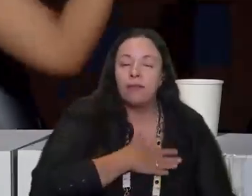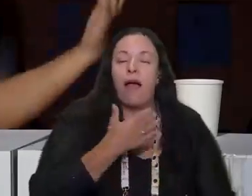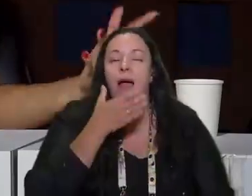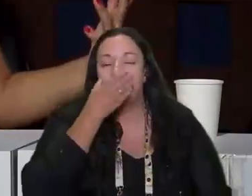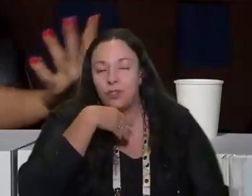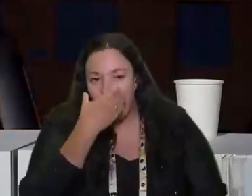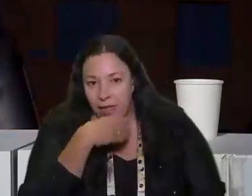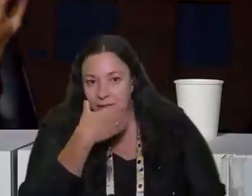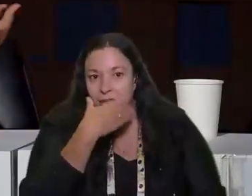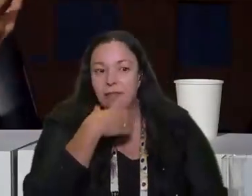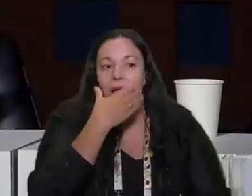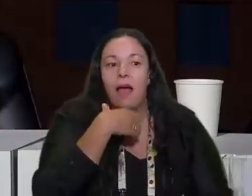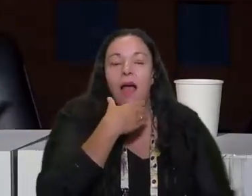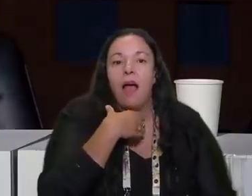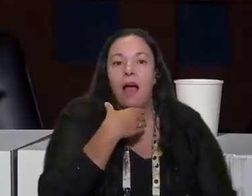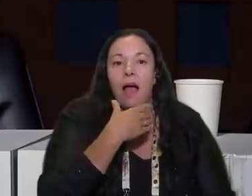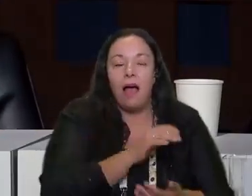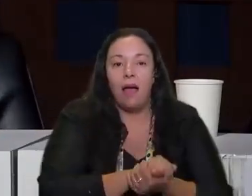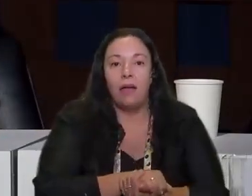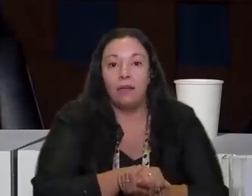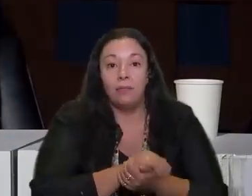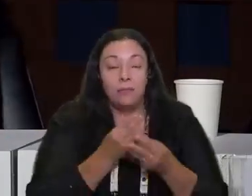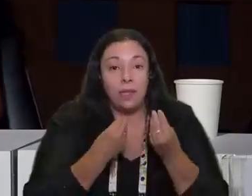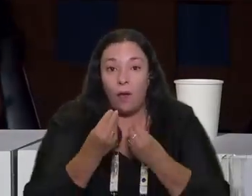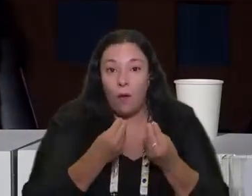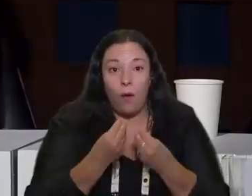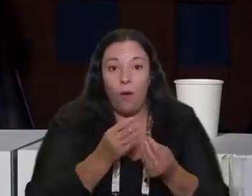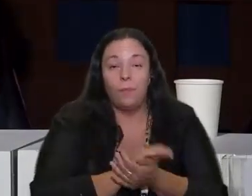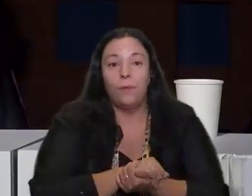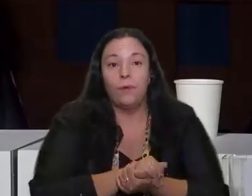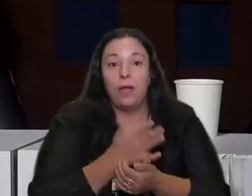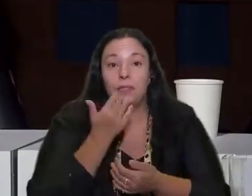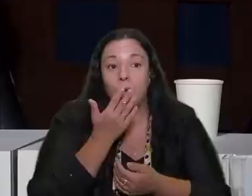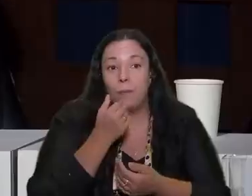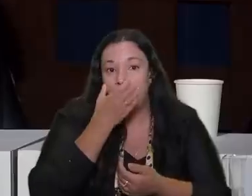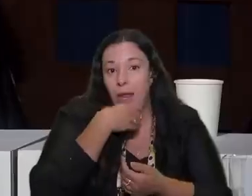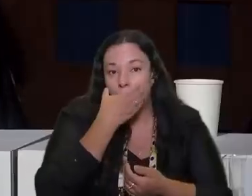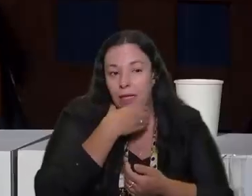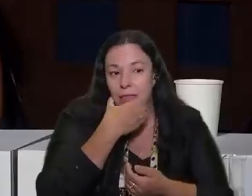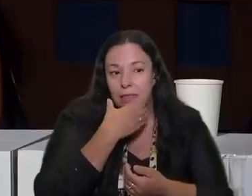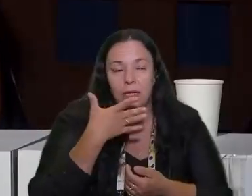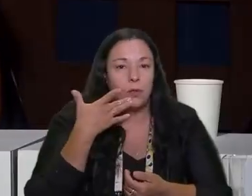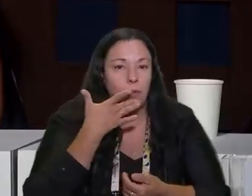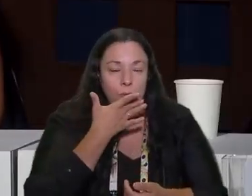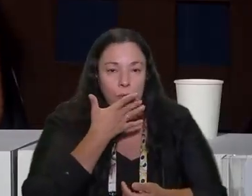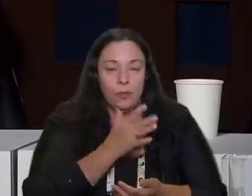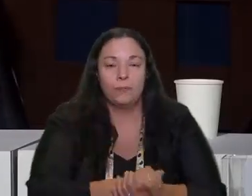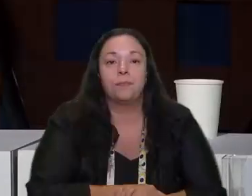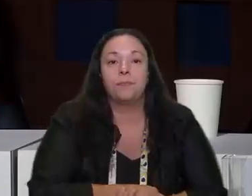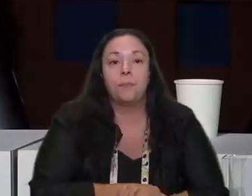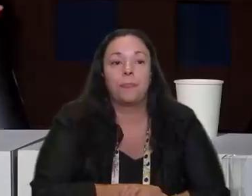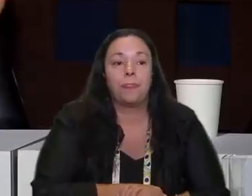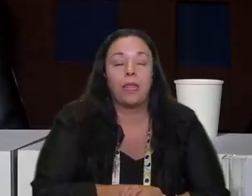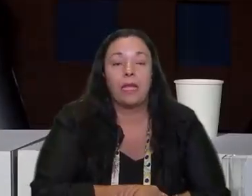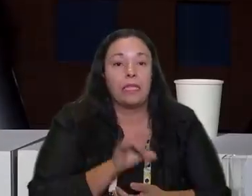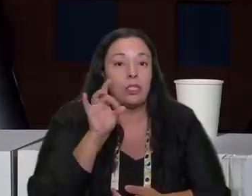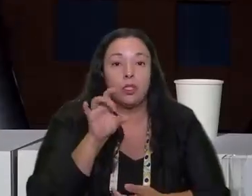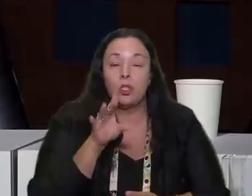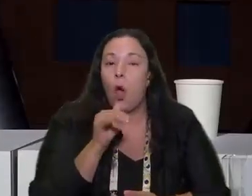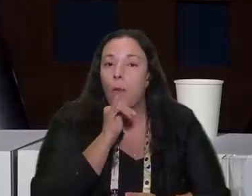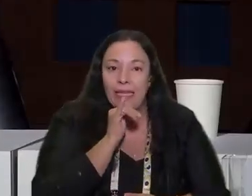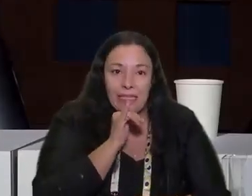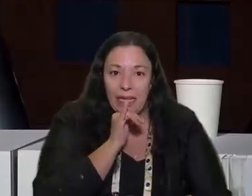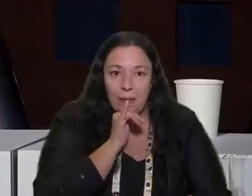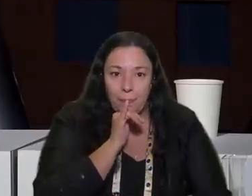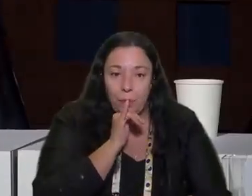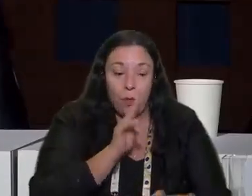com maçãs. Não sei, não tem como. De repente, ela está comendo maçã e fala, nossa, que delícia. Não pode ser assim. Isso é só um exemplo, mas se você